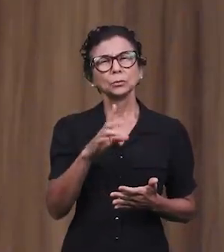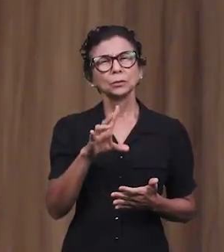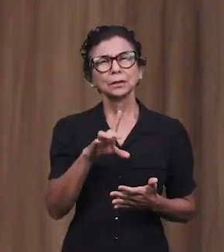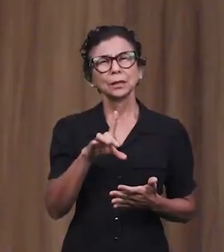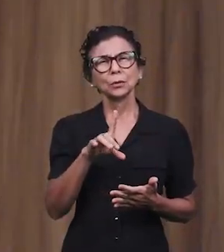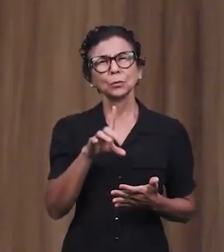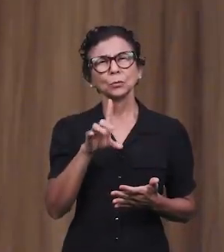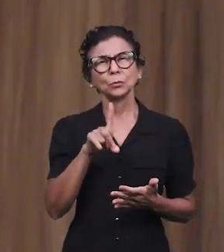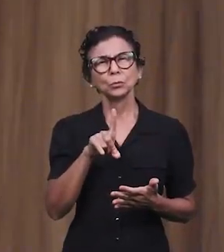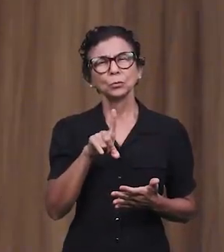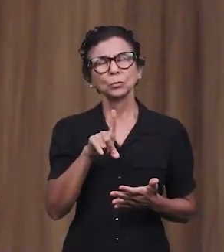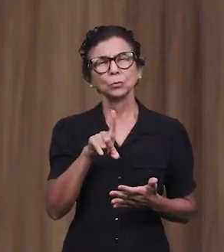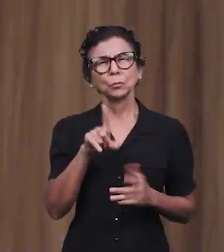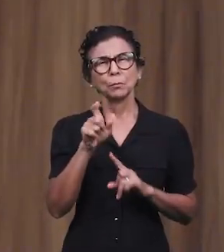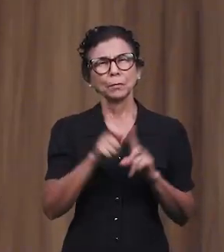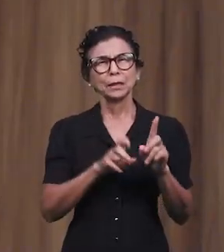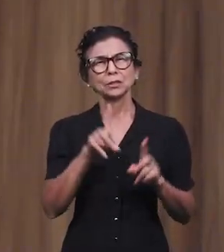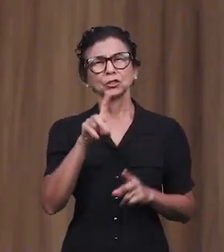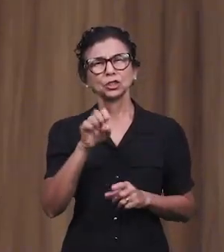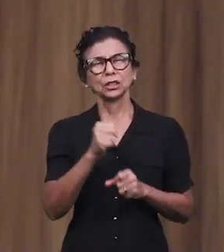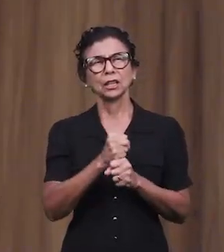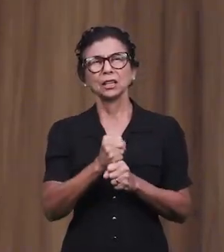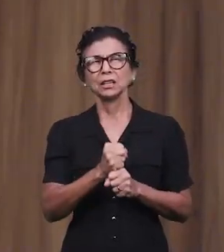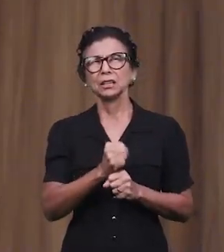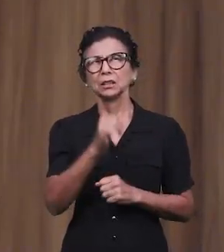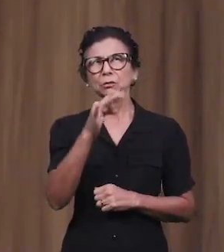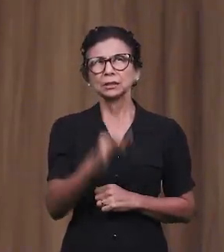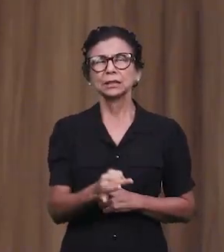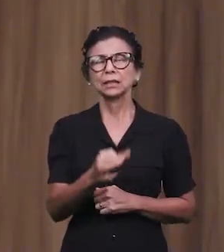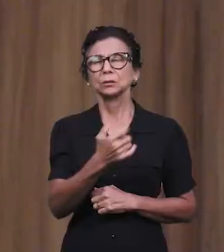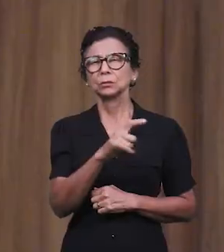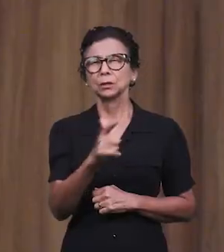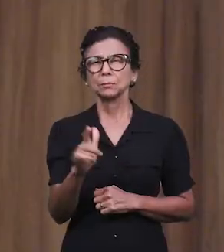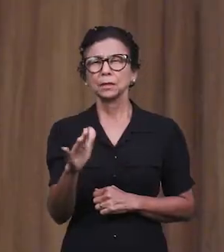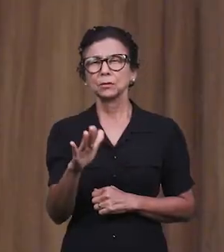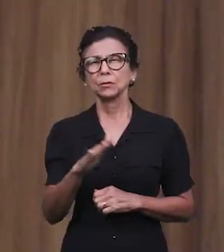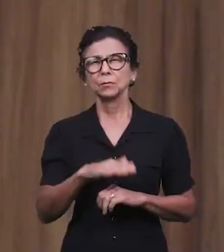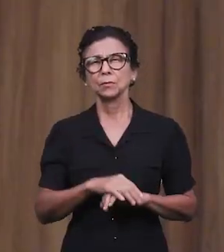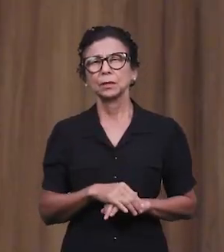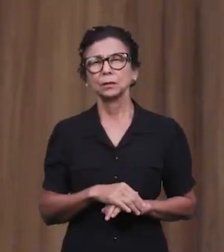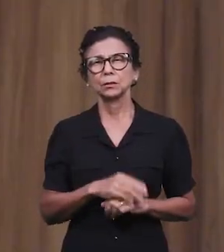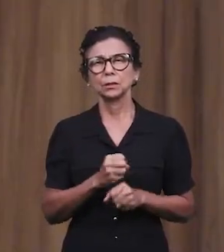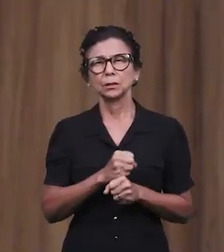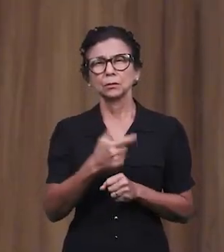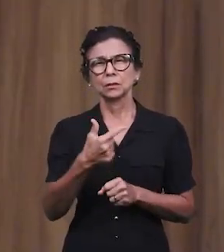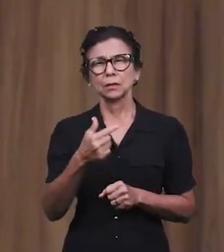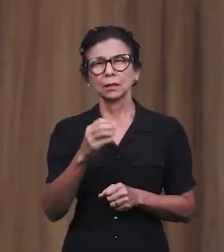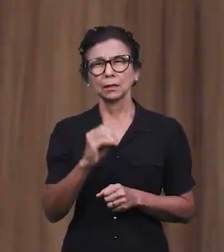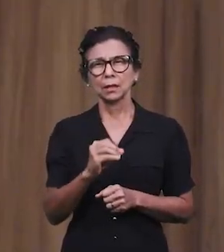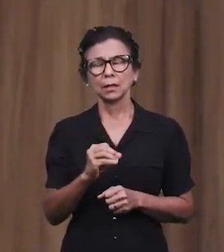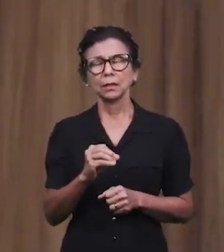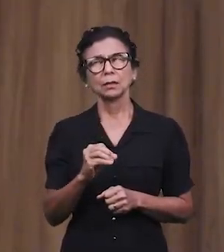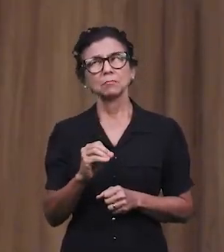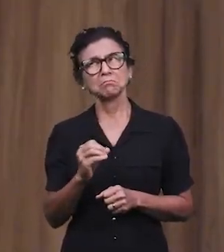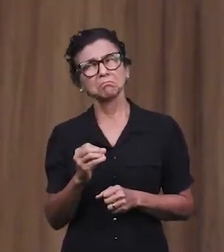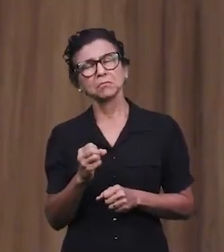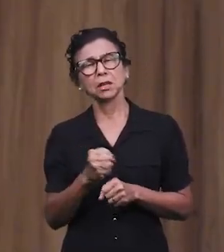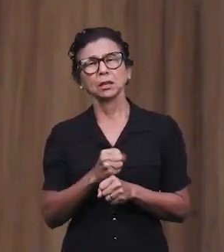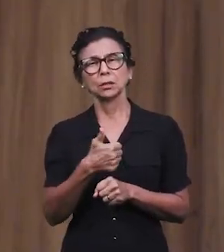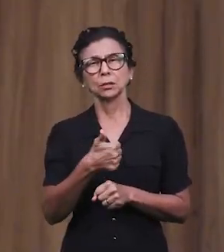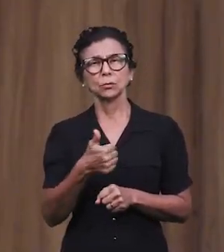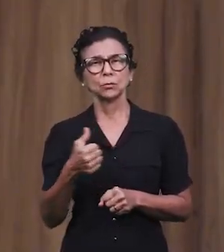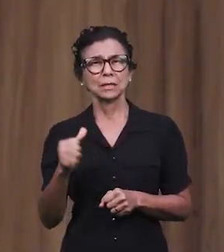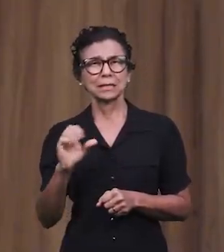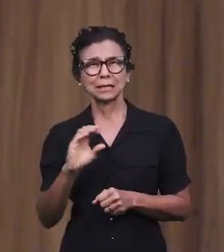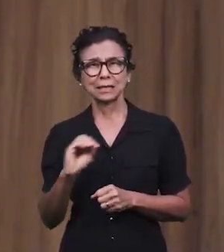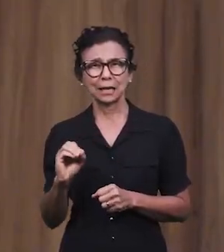mas ele foi escrito aproximadamente entre o ano 70 e o ano 100 depois de Cristo. O primeiro livro